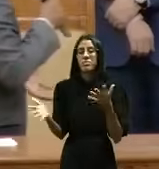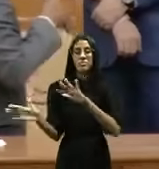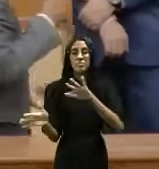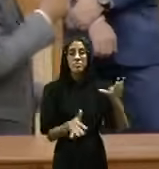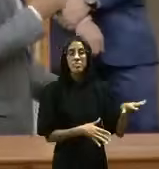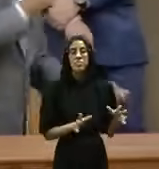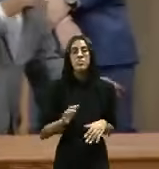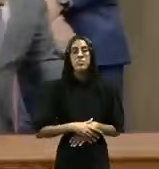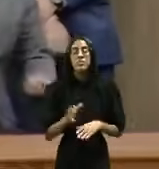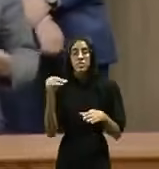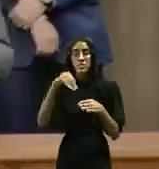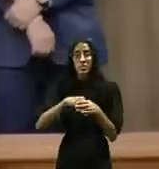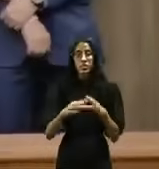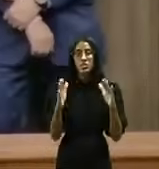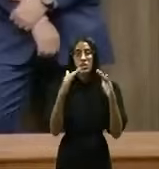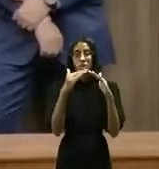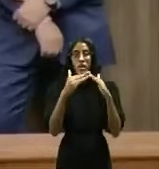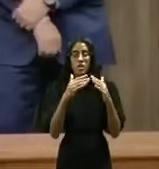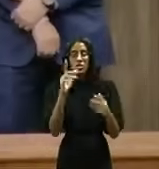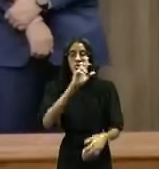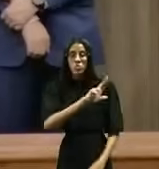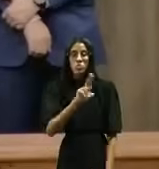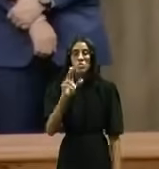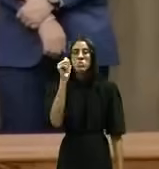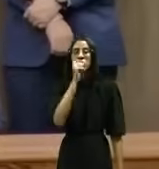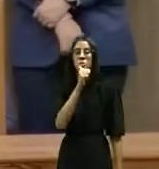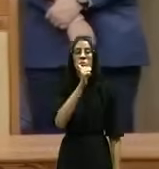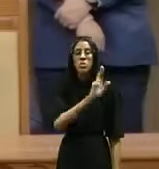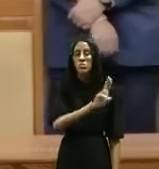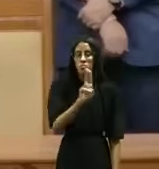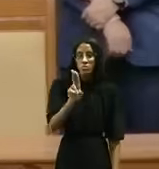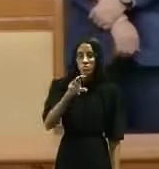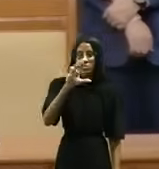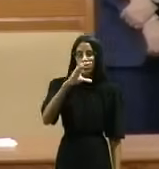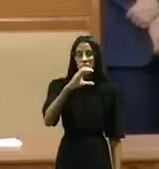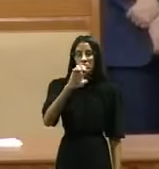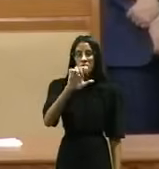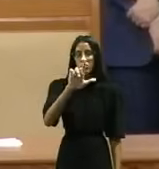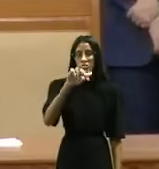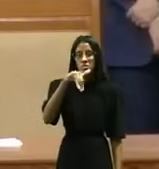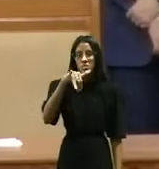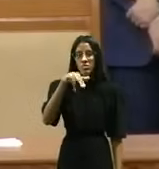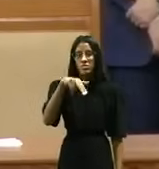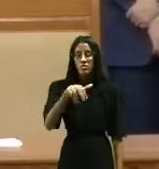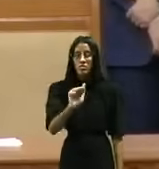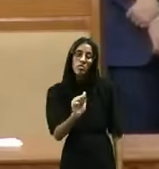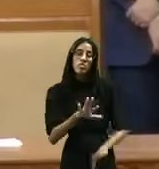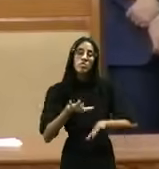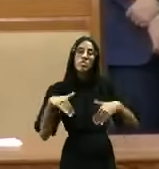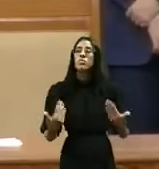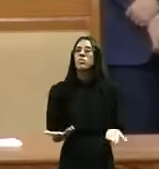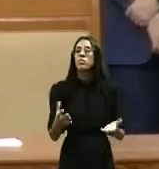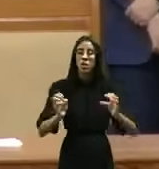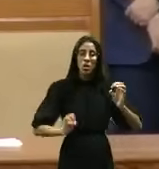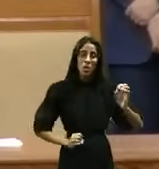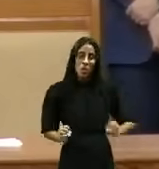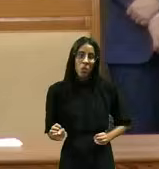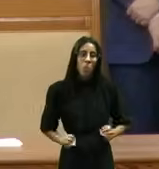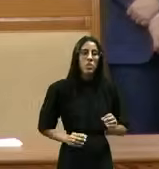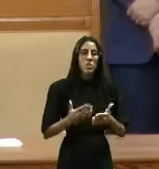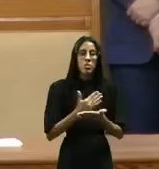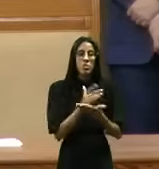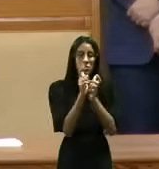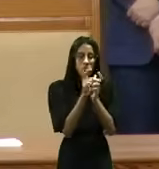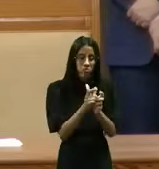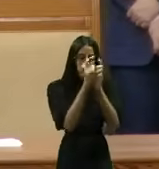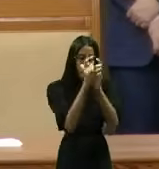Albuquerque eles começaram a dirigir os trabalhos e a obra do senhor começou a crescer observem irmãos